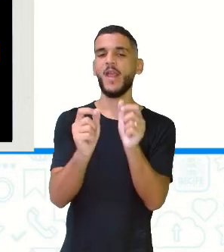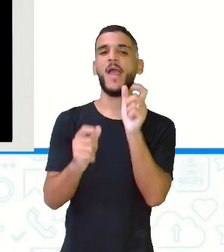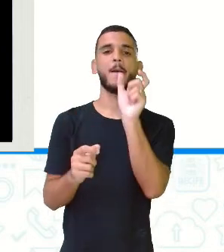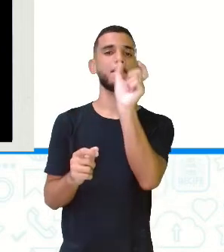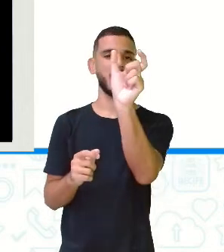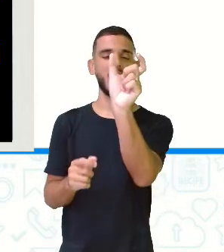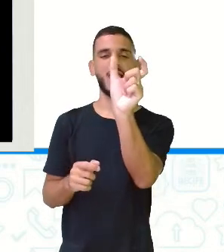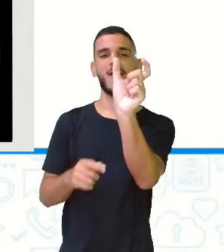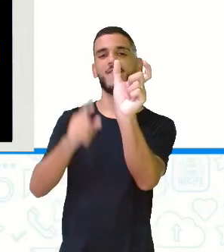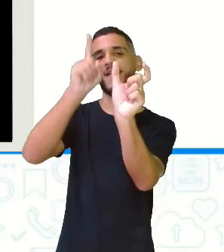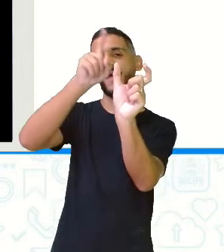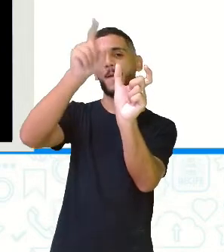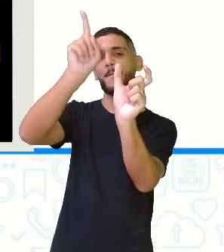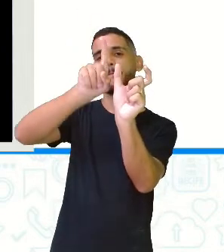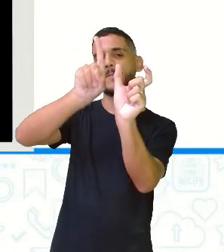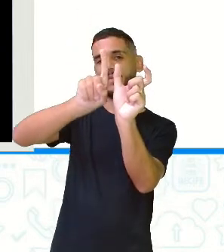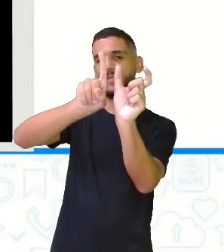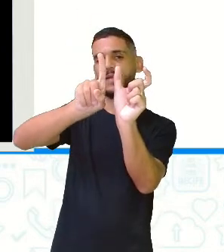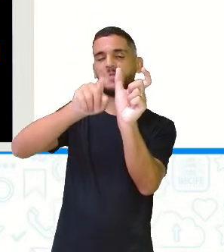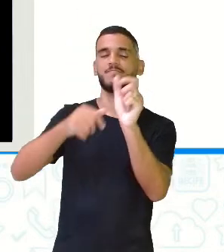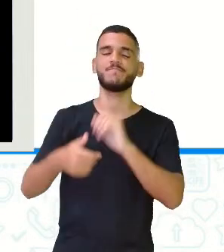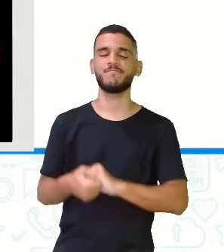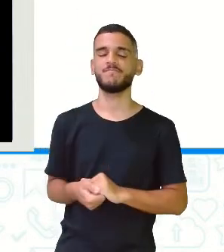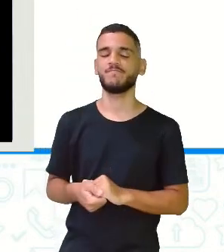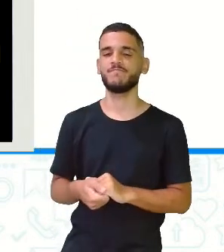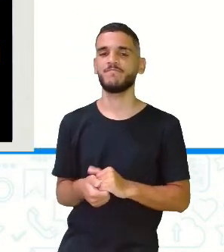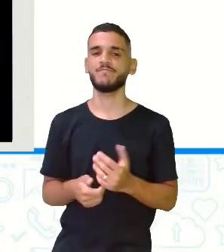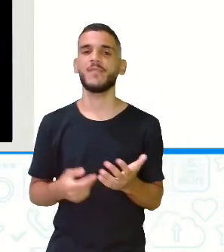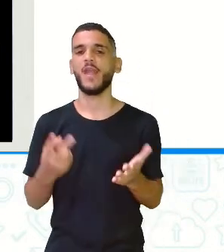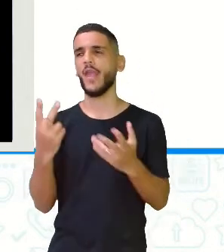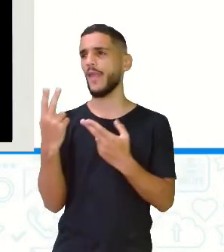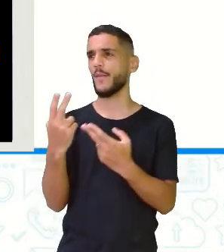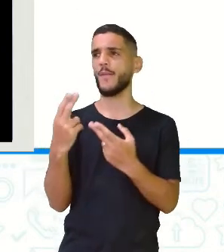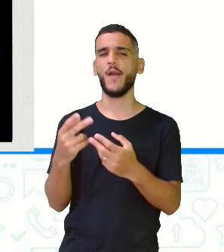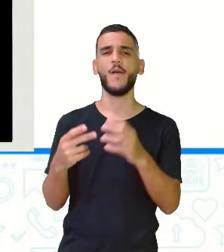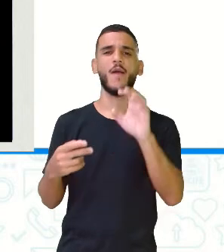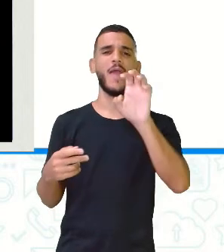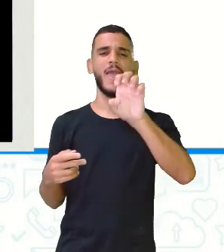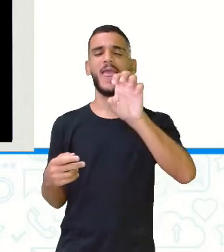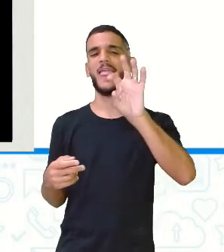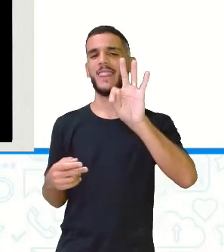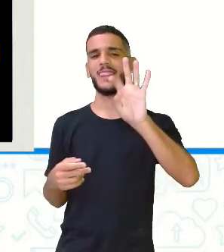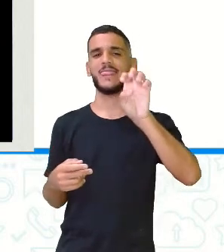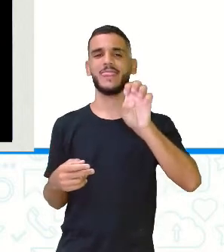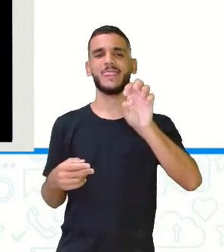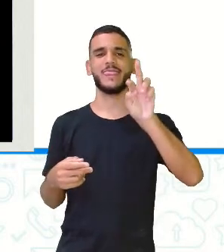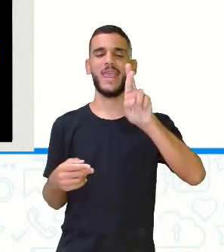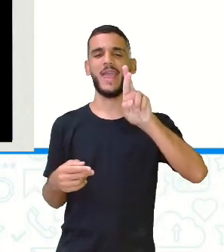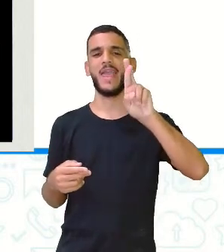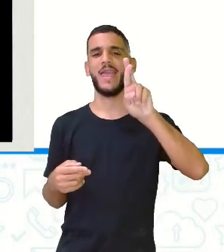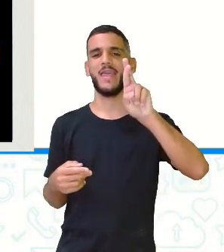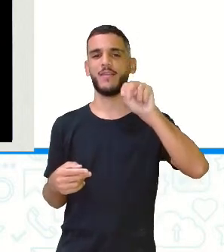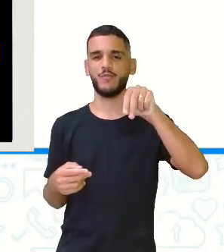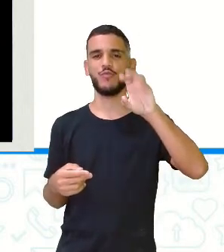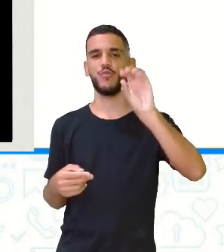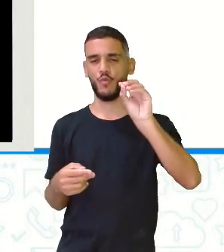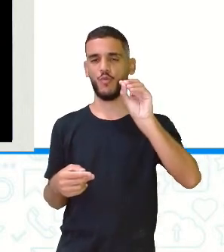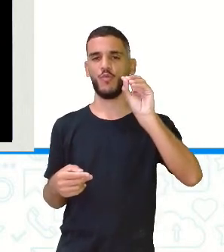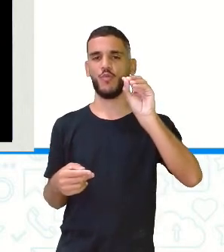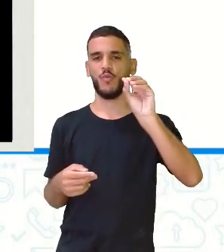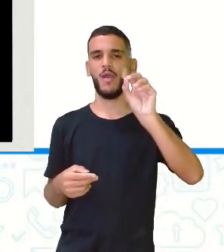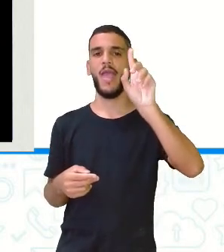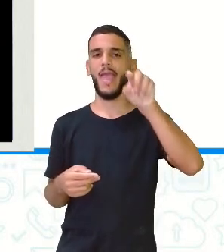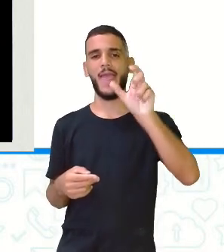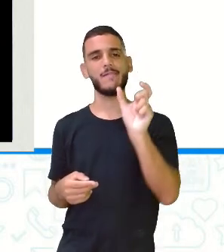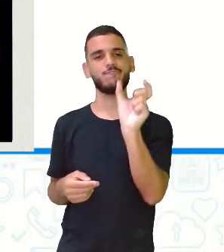a primitiva que deu origem a ela. Assim como eternizar veio de eterno. E pesquisar veio